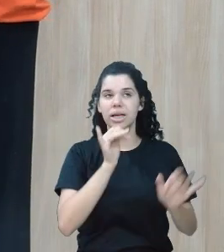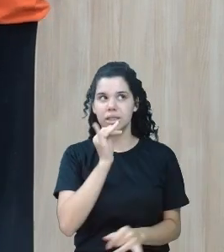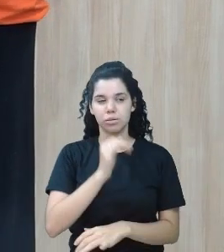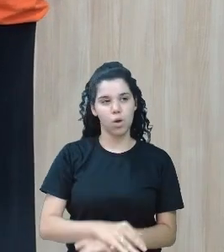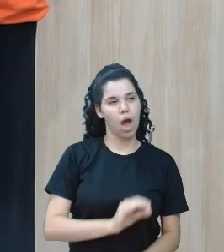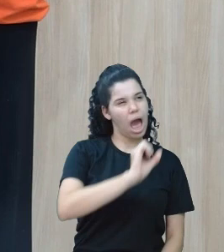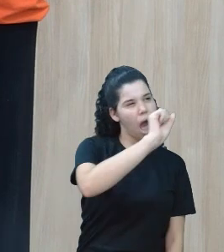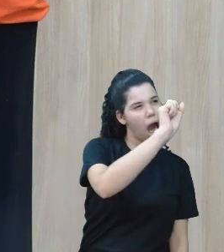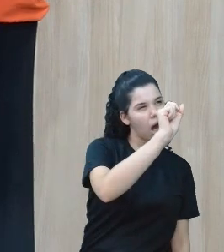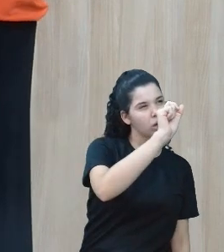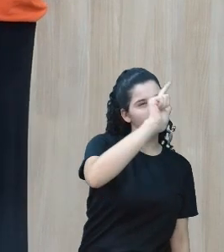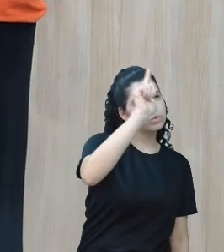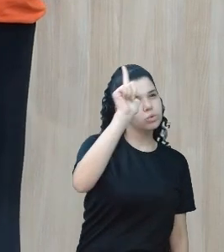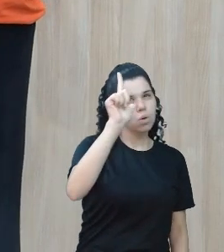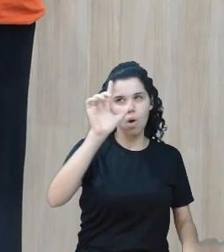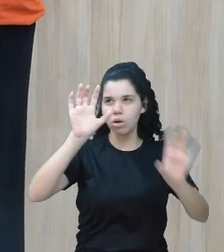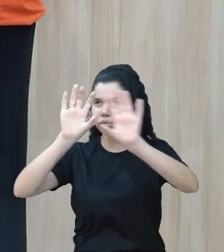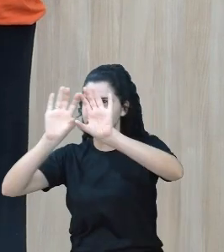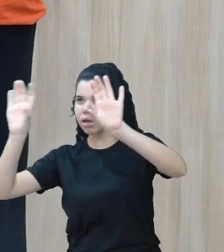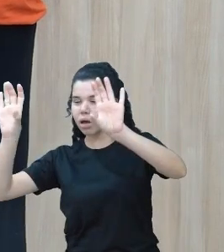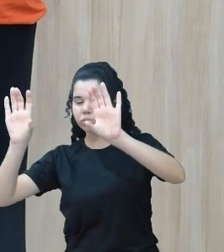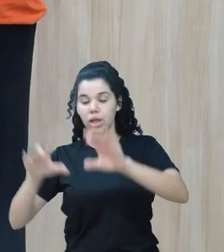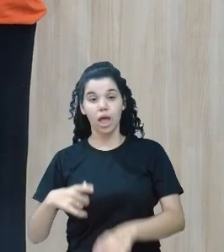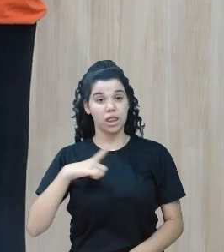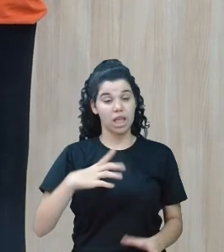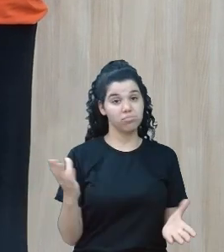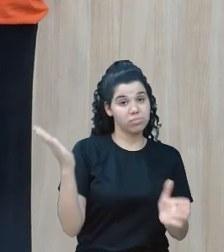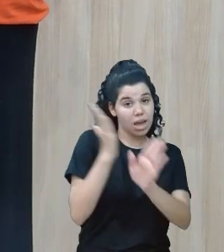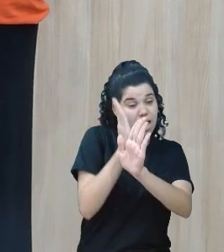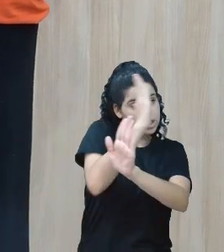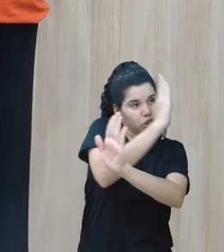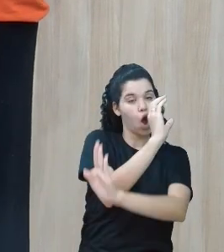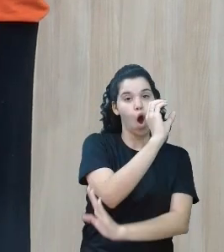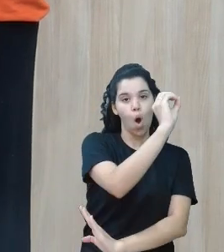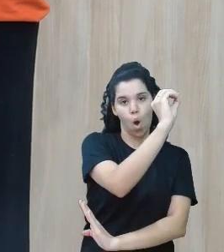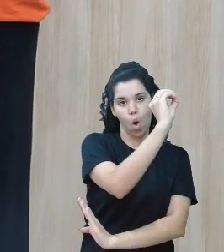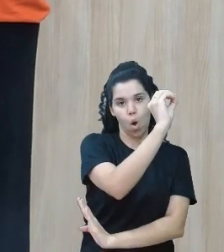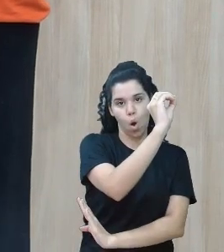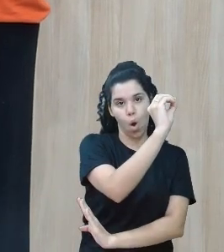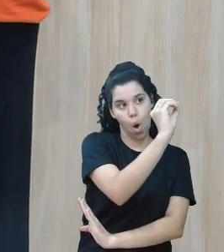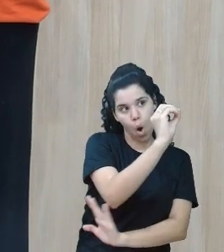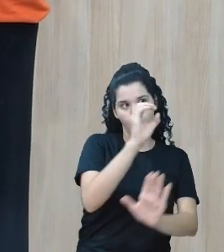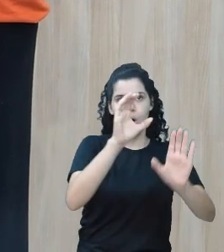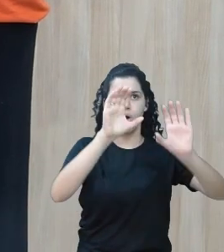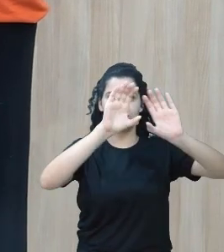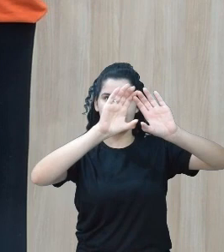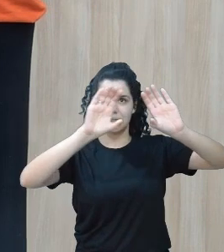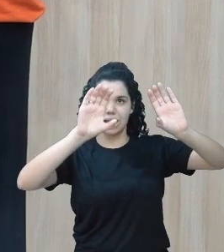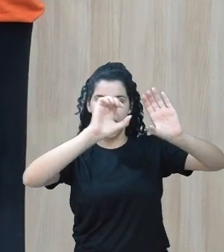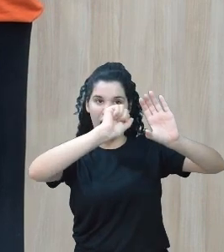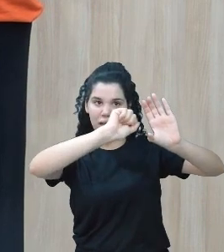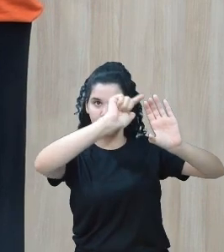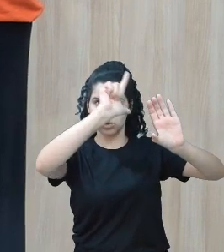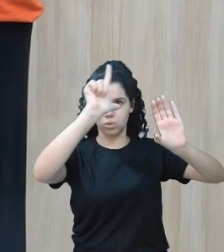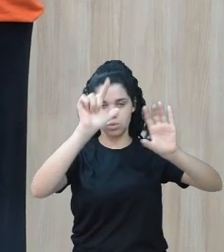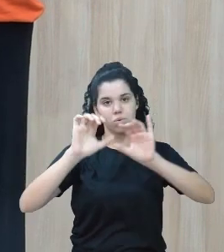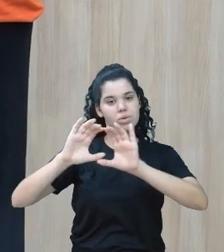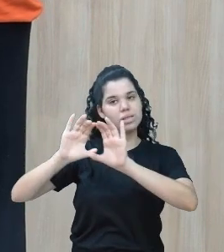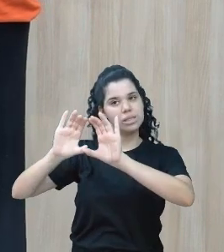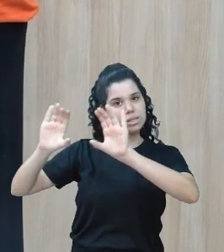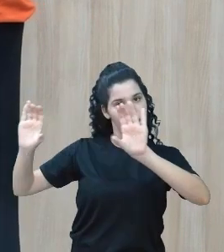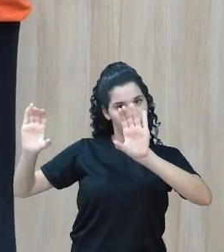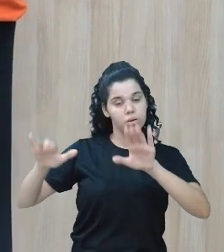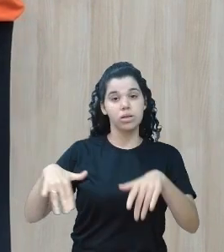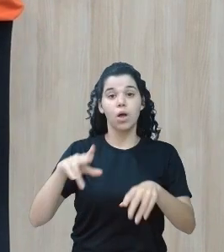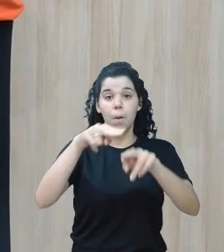o azul do céu, eu coloquei um o O é o artigo. E quando o azul vem para junto desse artigo, ele deixa